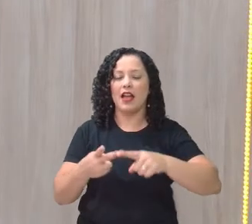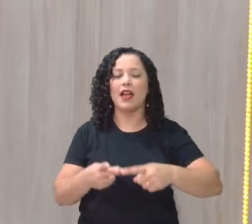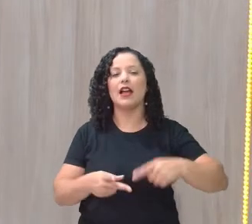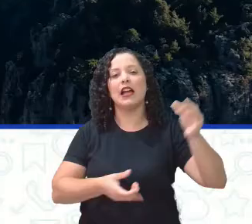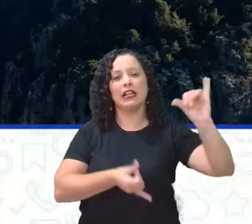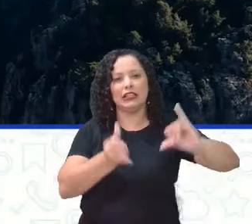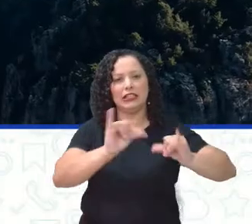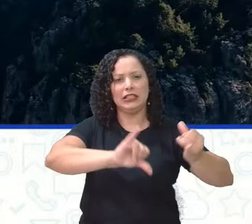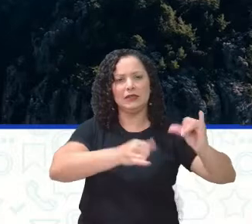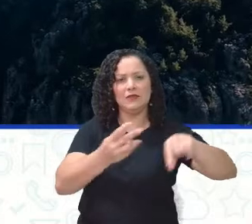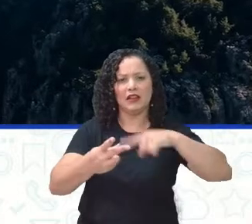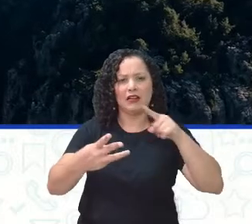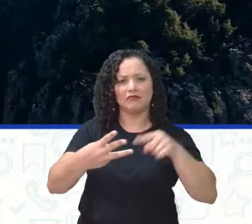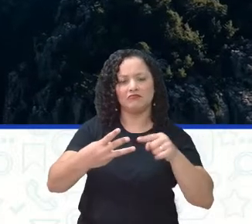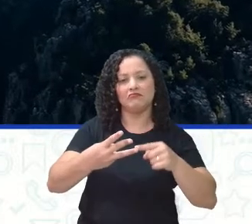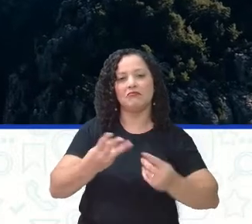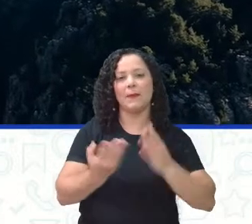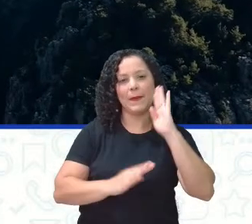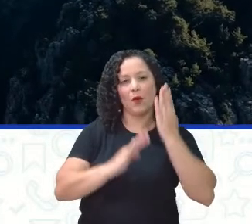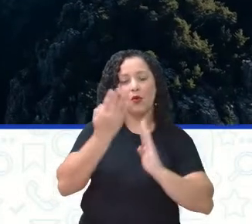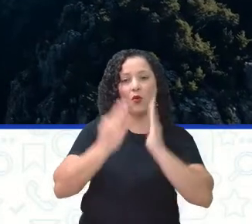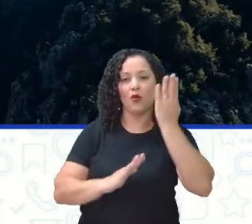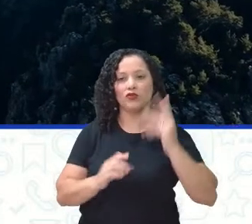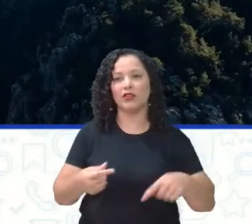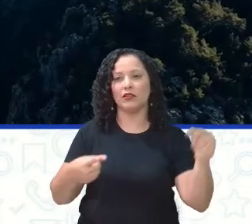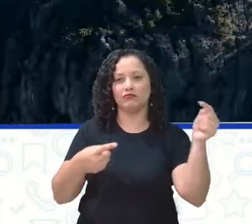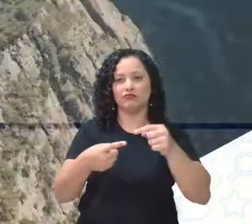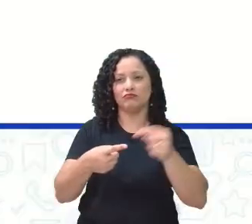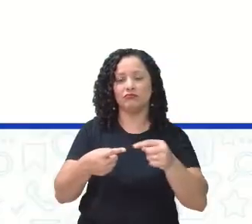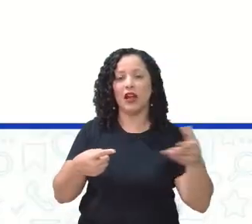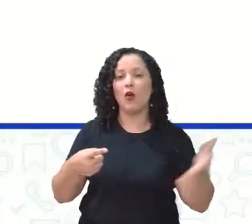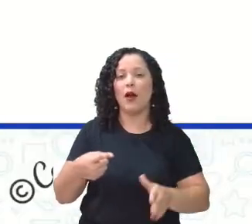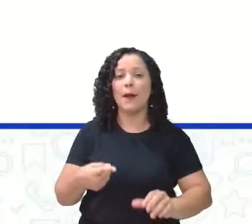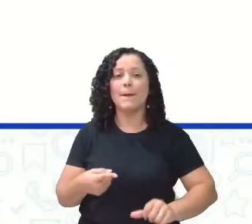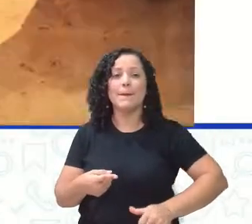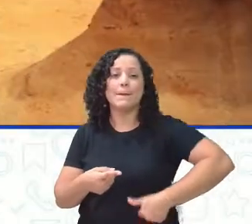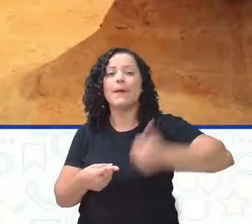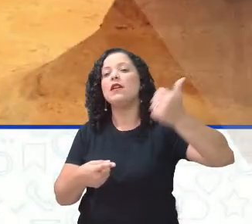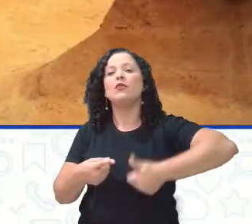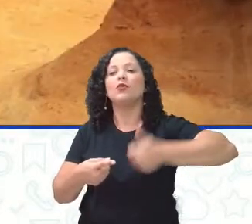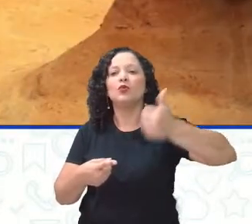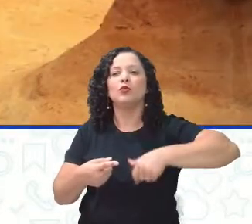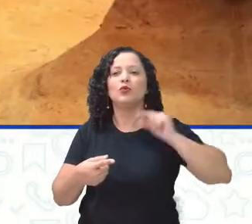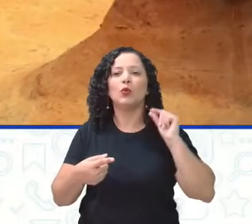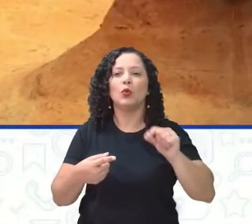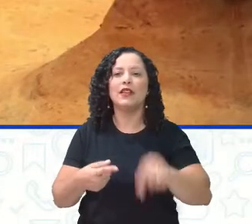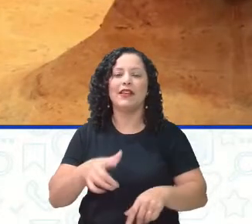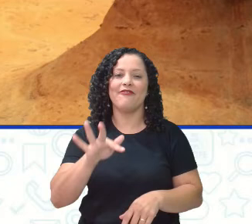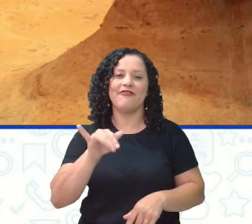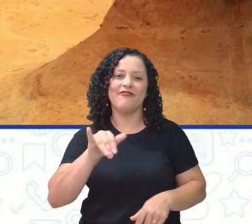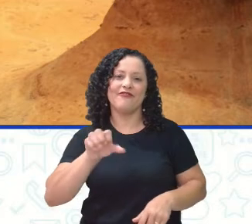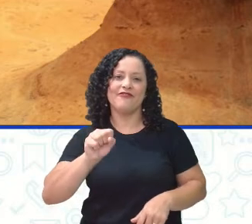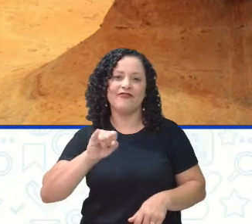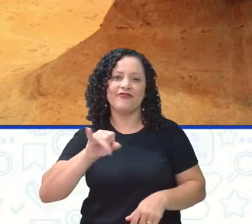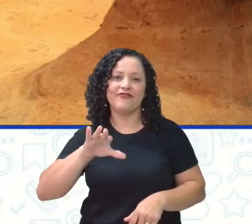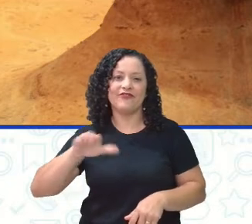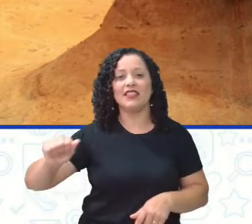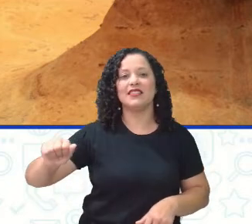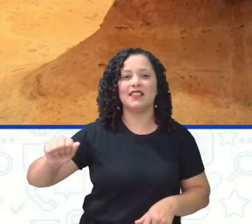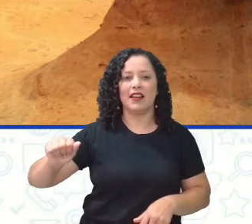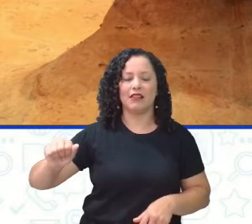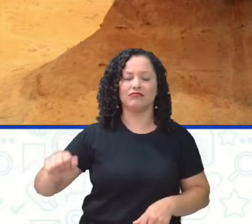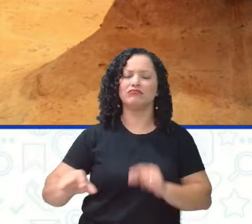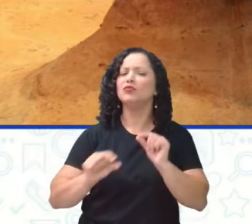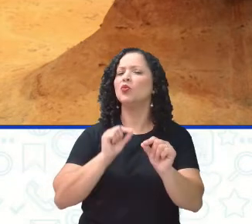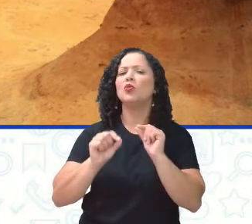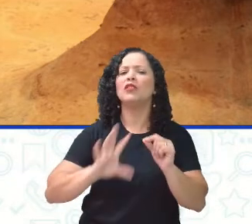forma física. Nós estamos falando aqui, ó, os 3 primeiros conjuntos, né? Mas agora vamos lá, ó. Intemperismo